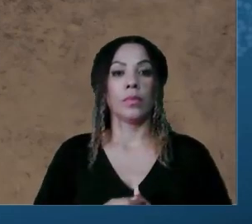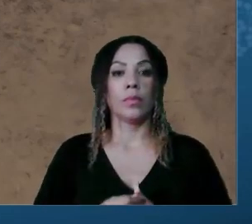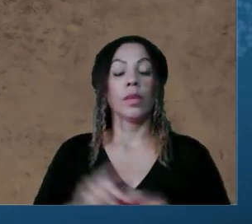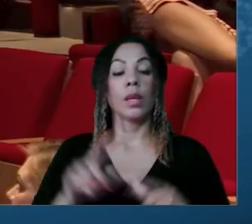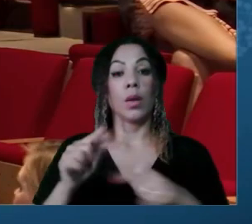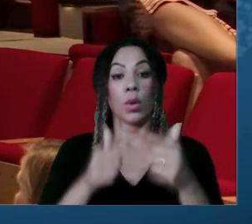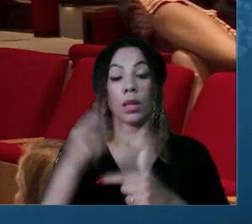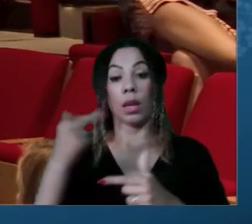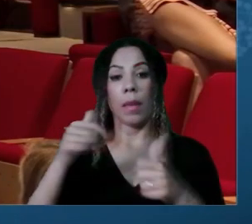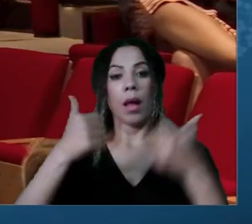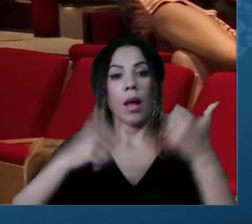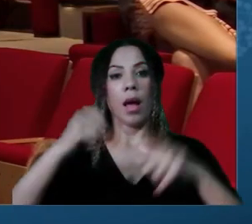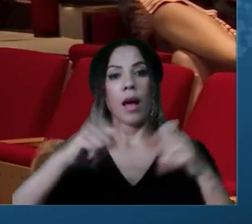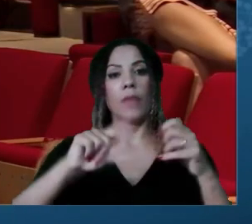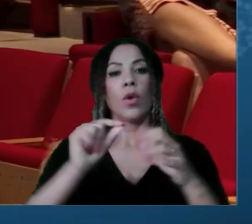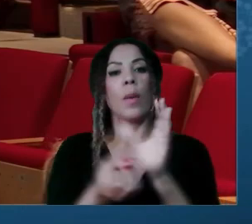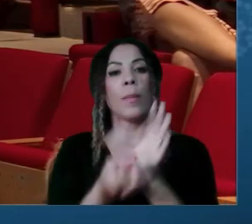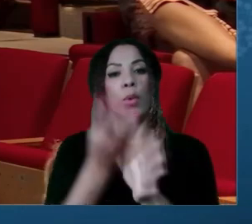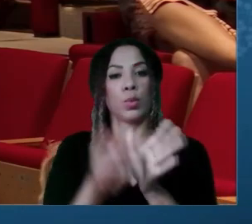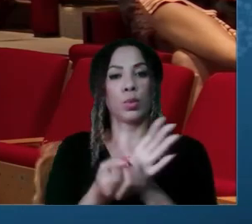a produção